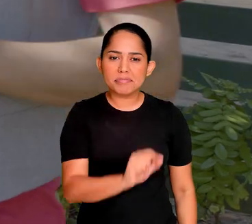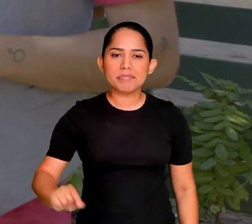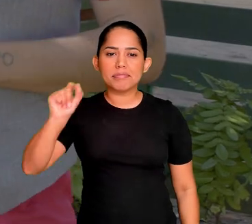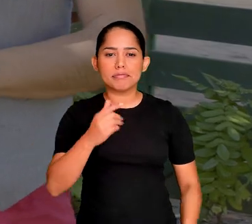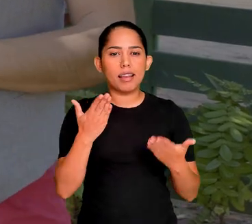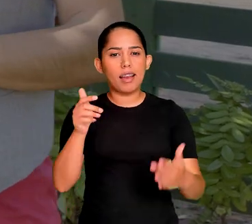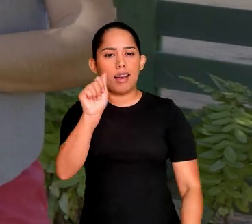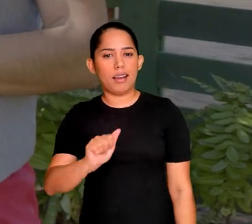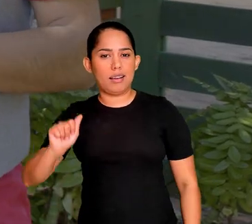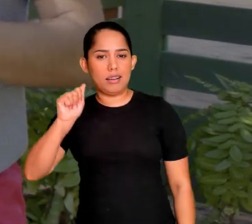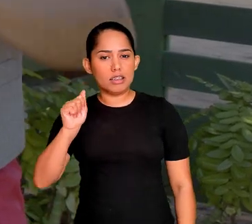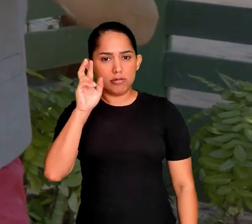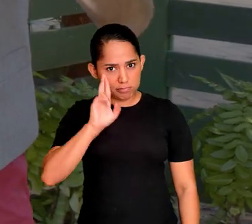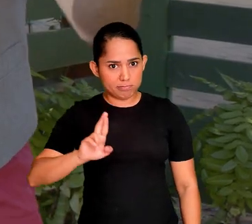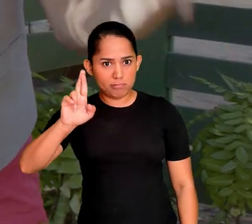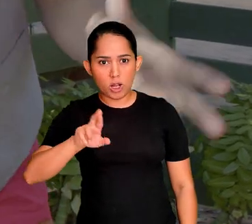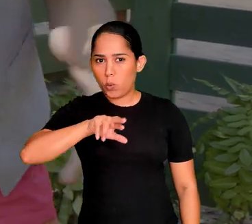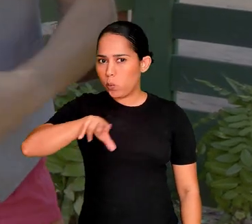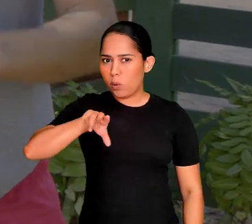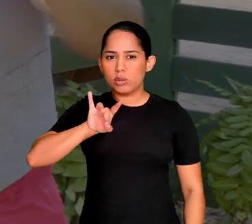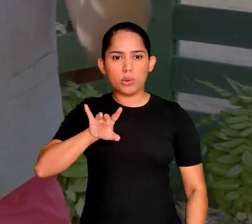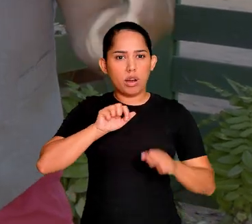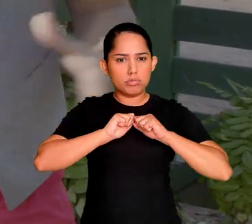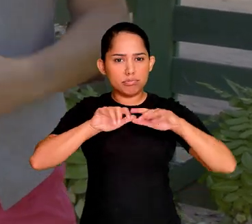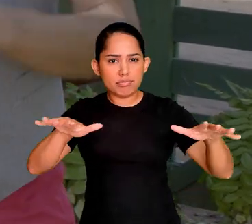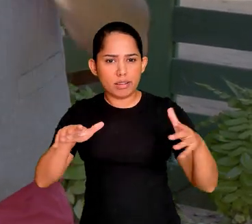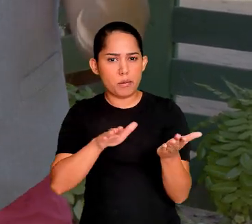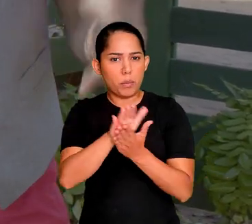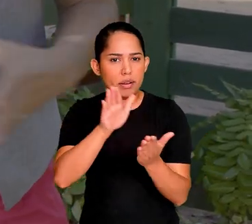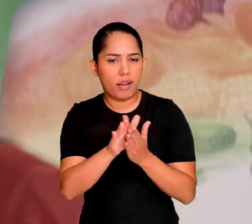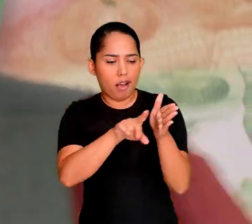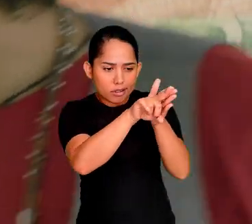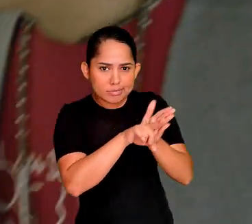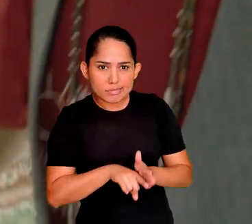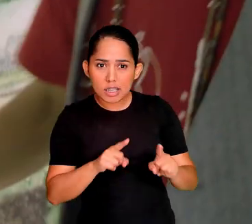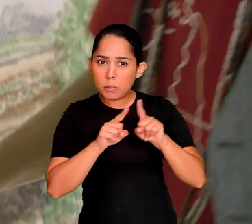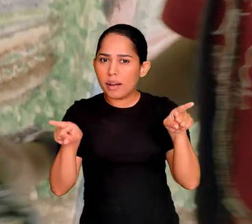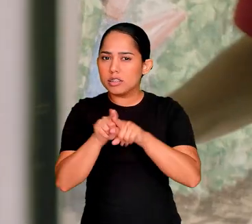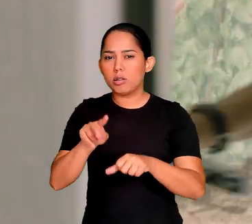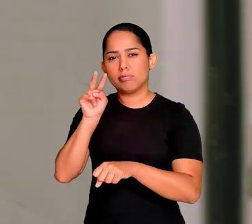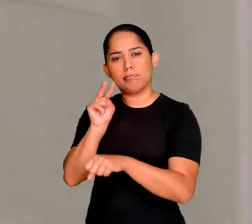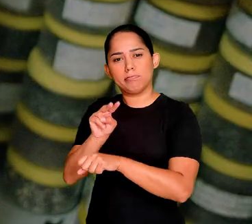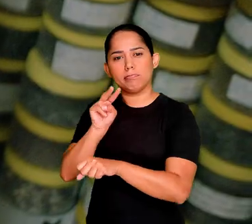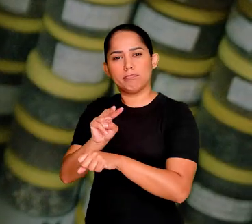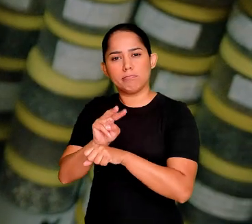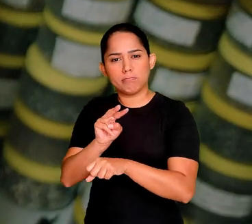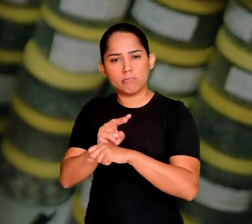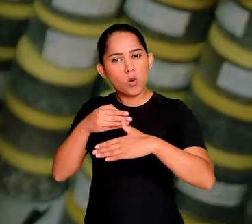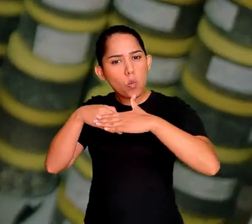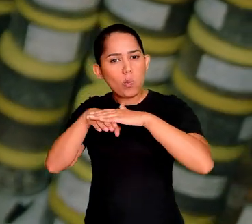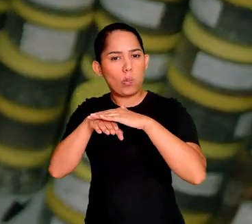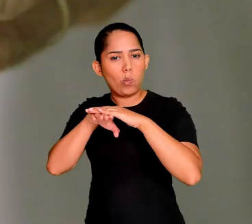essa associação ela é responsável não só por difundir, por formar, por publicar, por investigar, mas também por manter